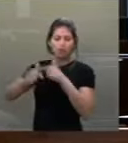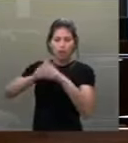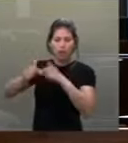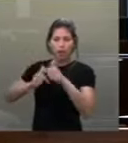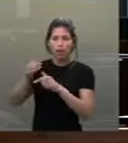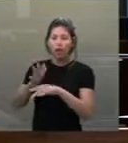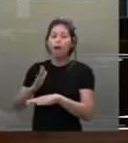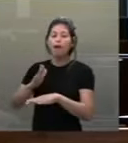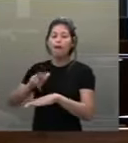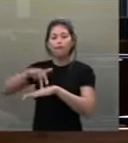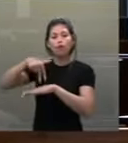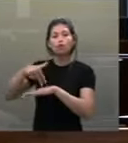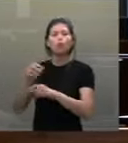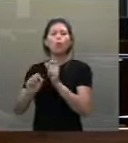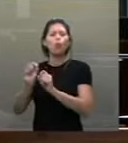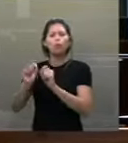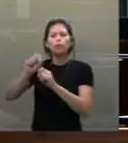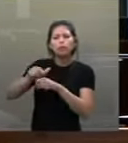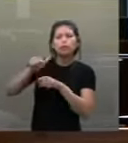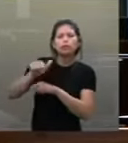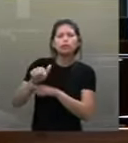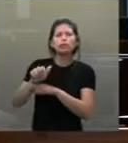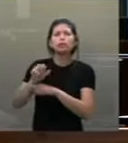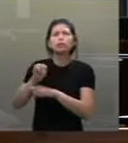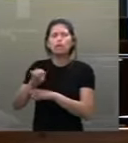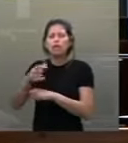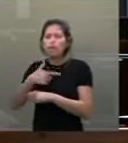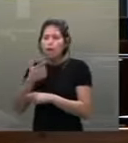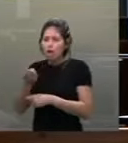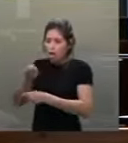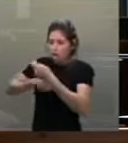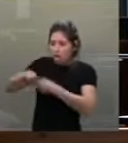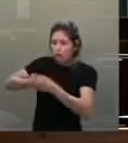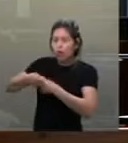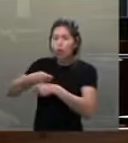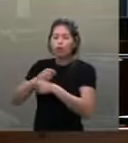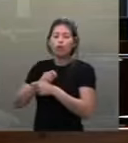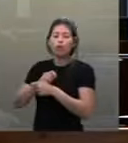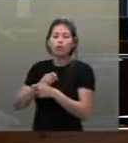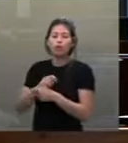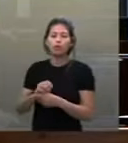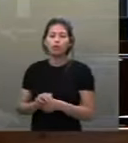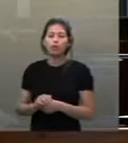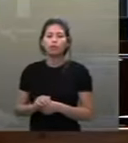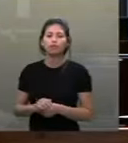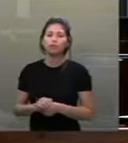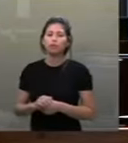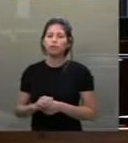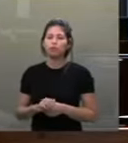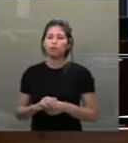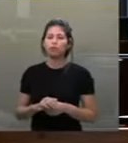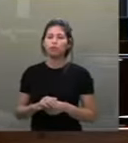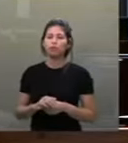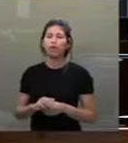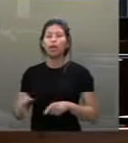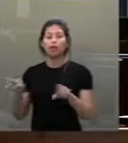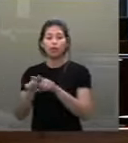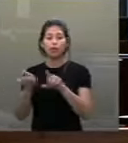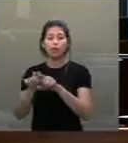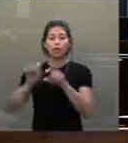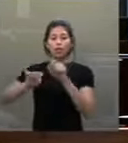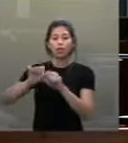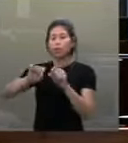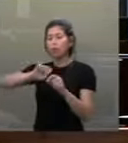à submissão a dogmatismo econômico inconsequente, será preciso alocar recursos externos